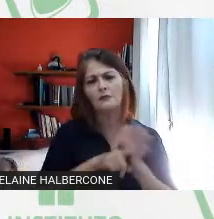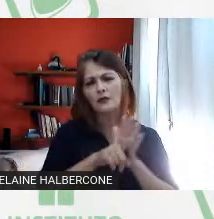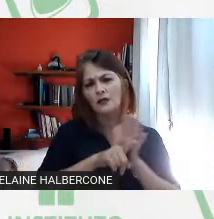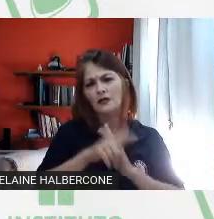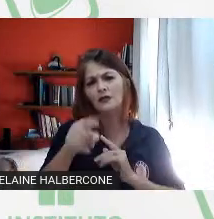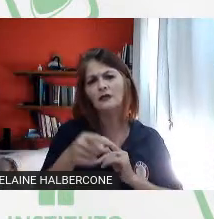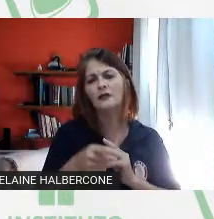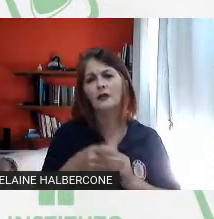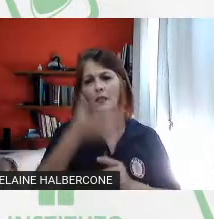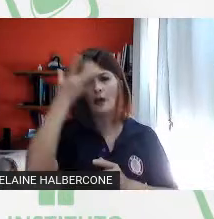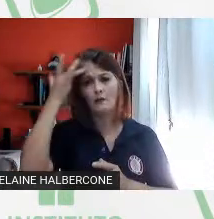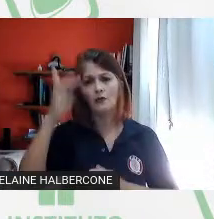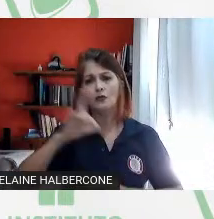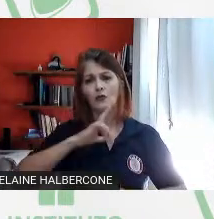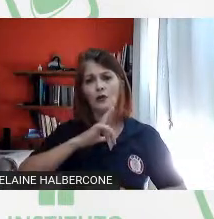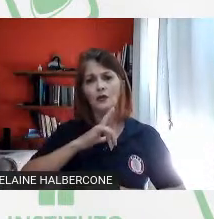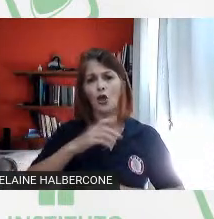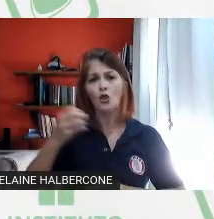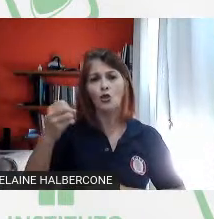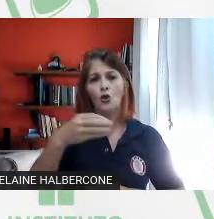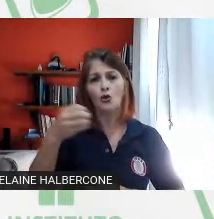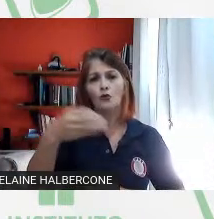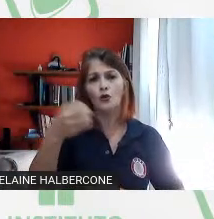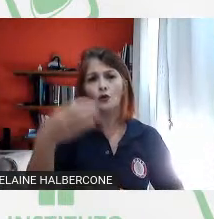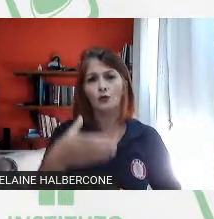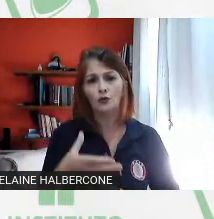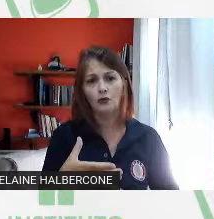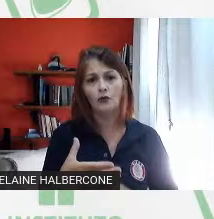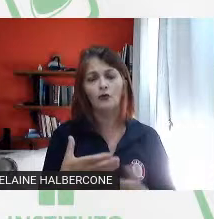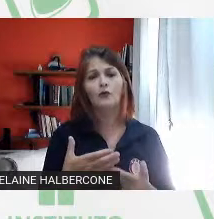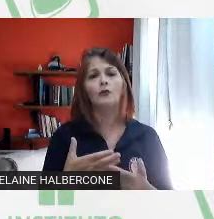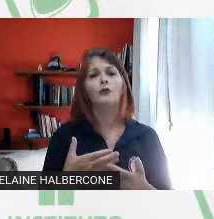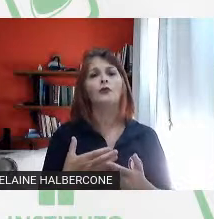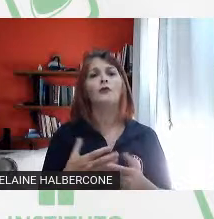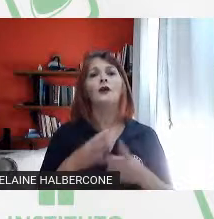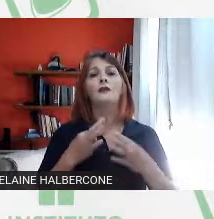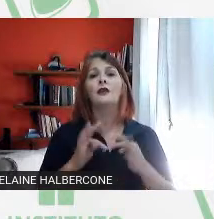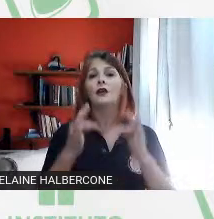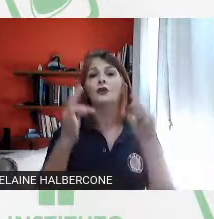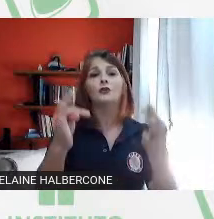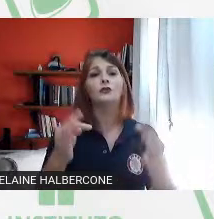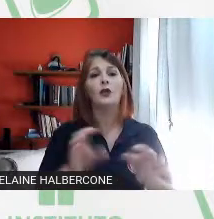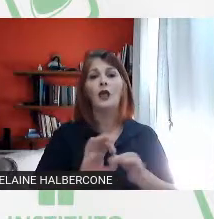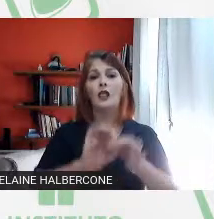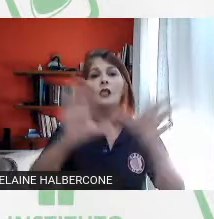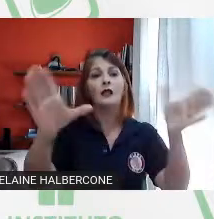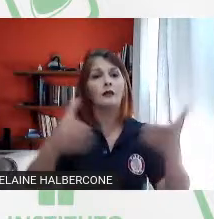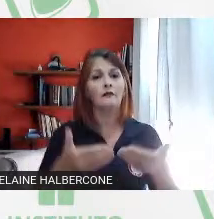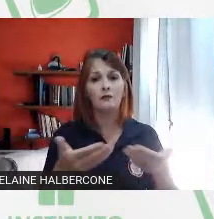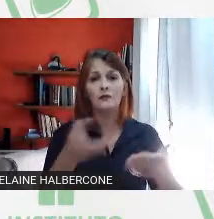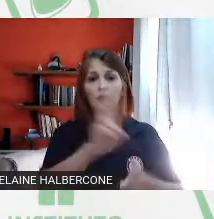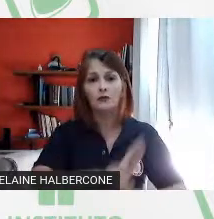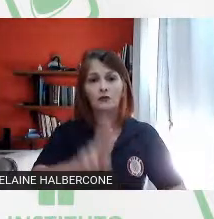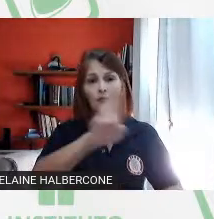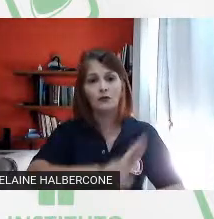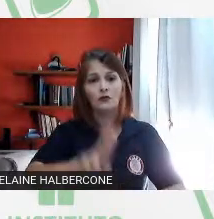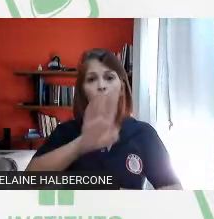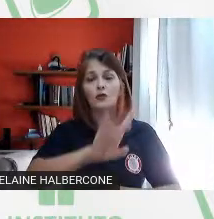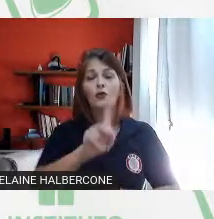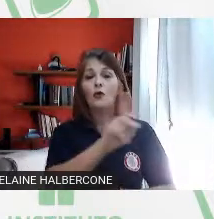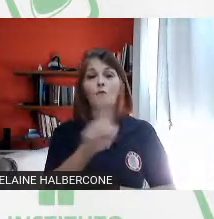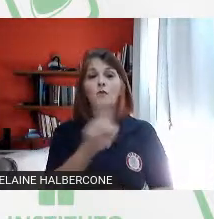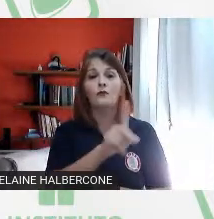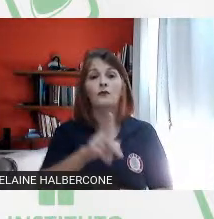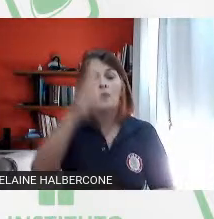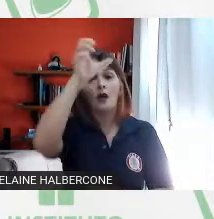esteja sempre se atualizando, aprendendo, porque as tecnologias estão aí disponíveis. Basta o professor realmente